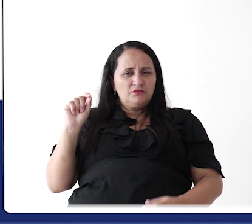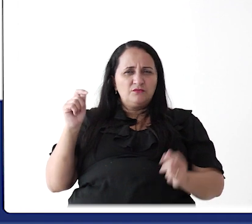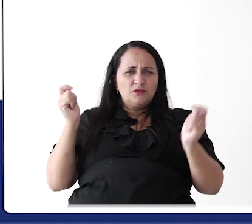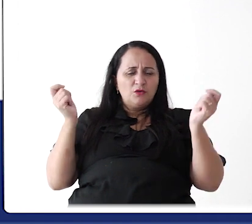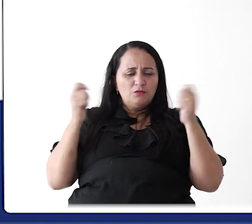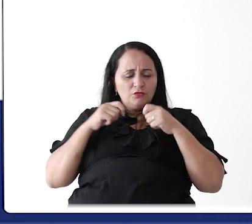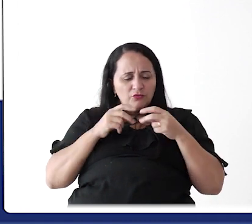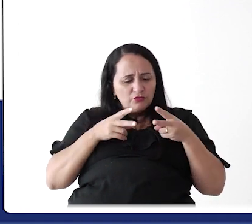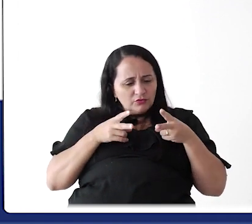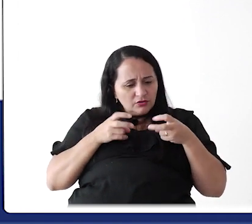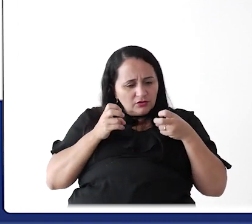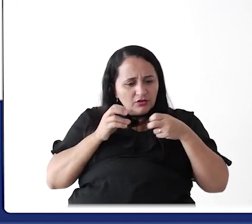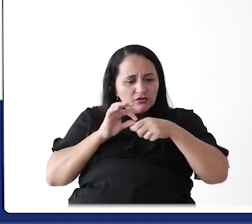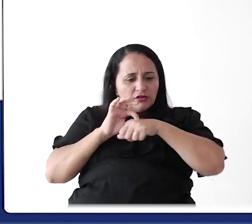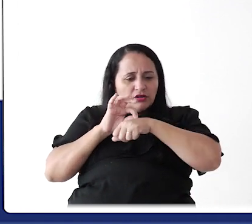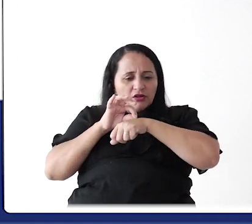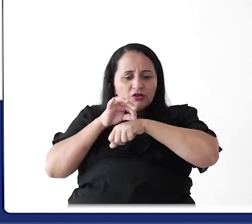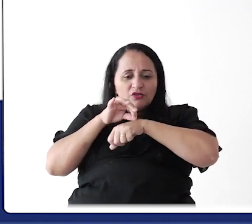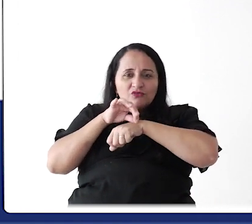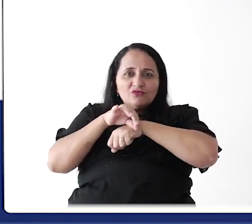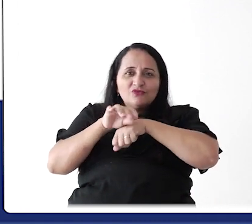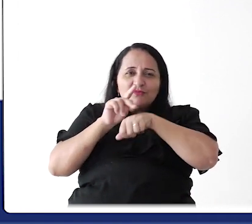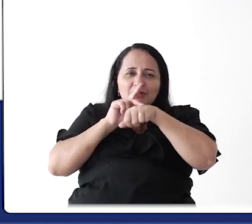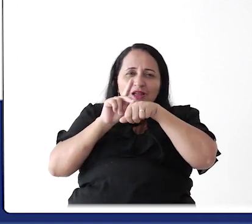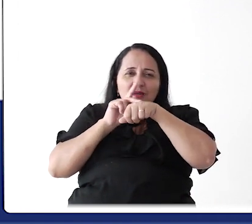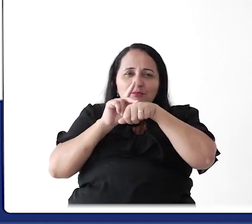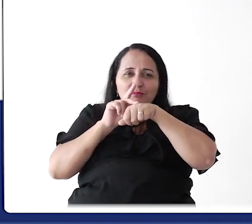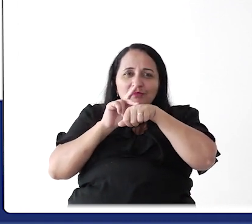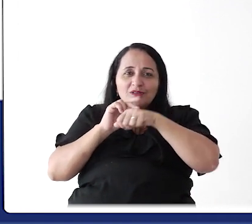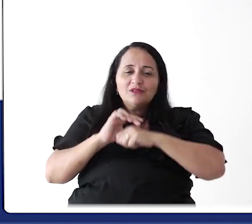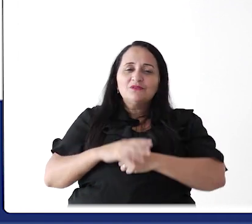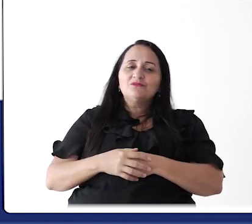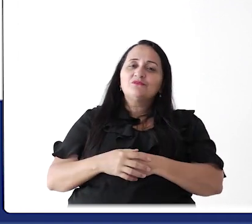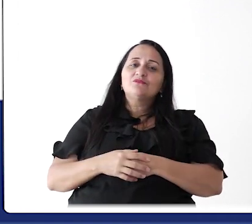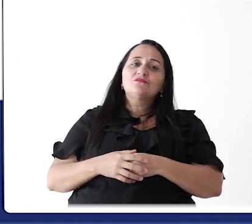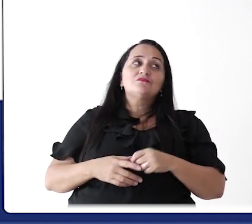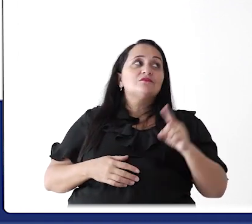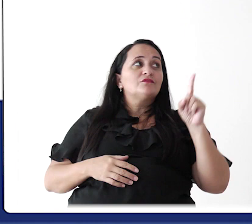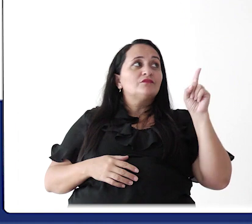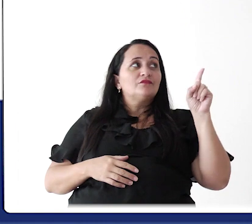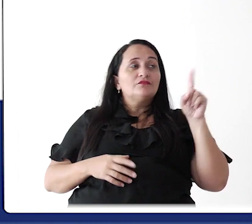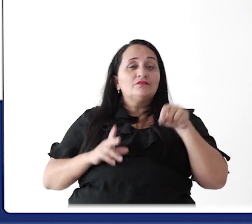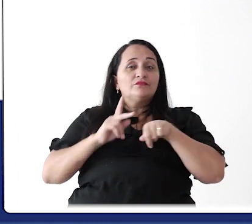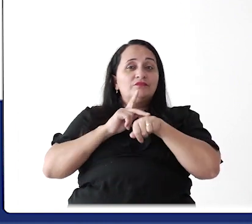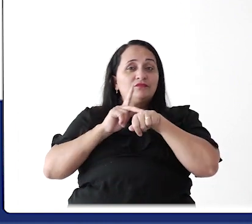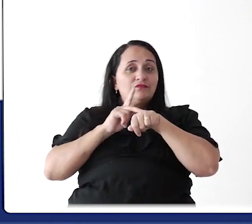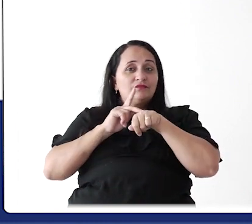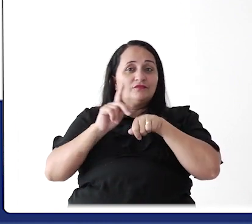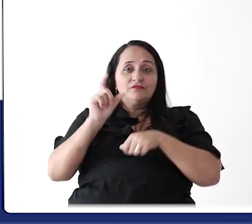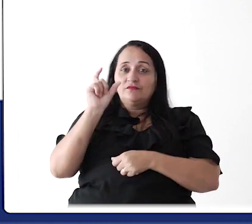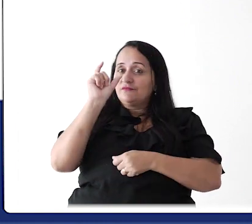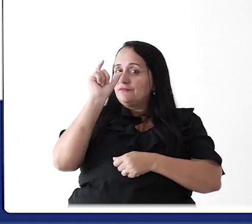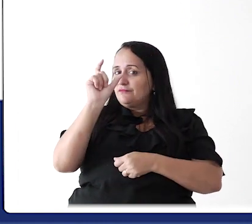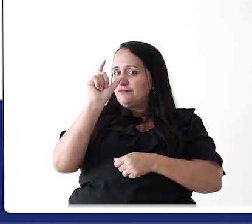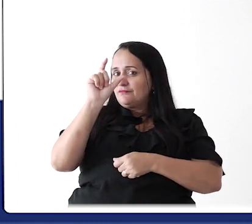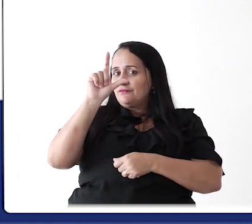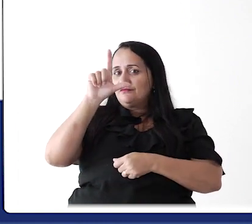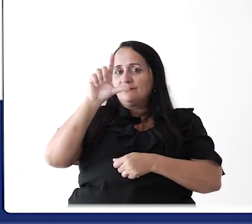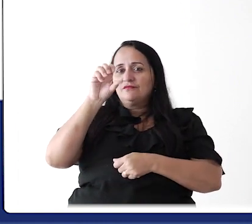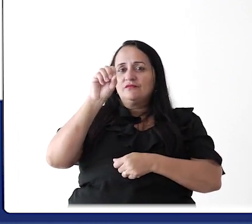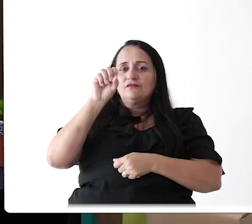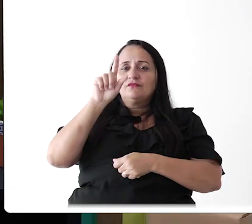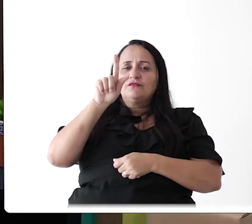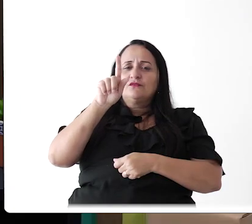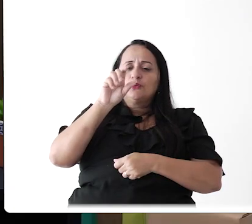formiguinhas pretas, essa expressão que está sublinhada, que está em negrito, que está destacada de